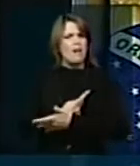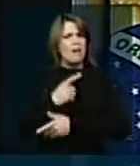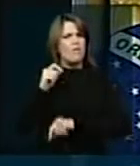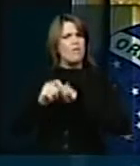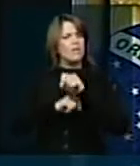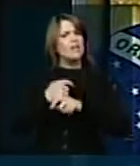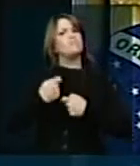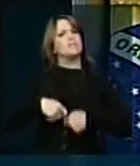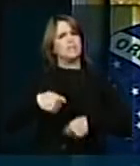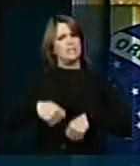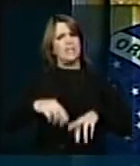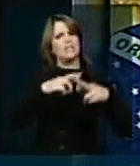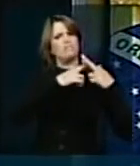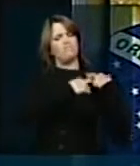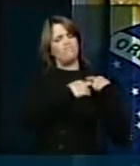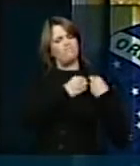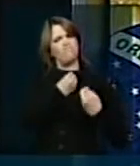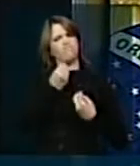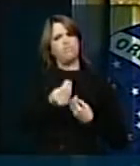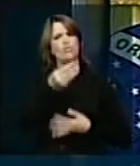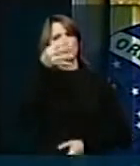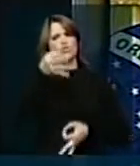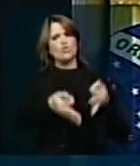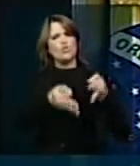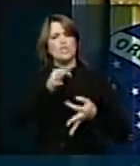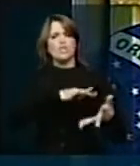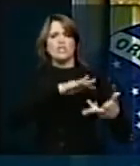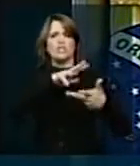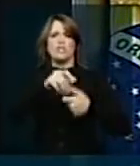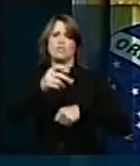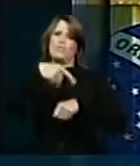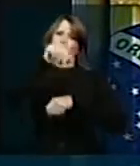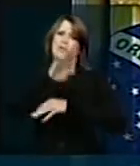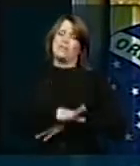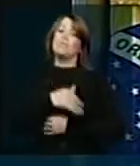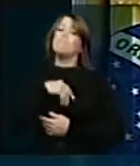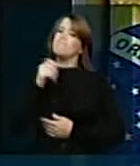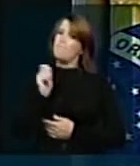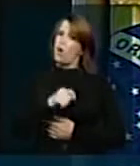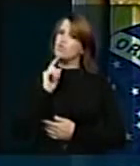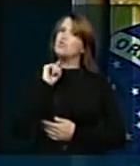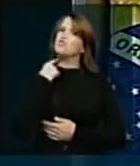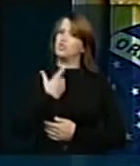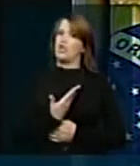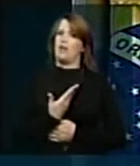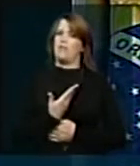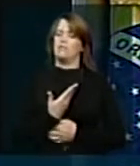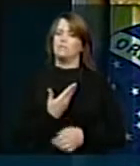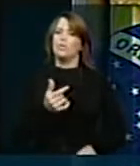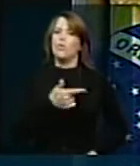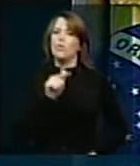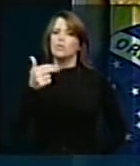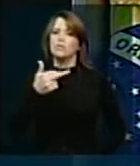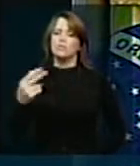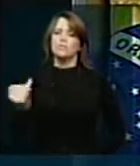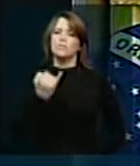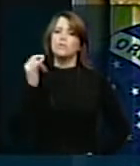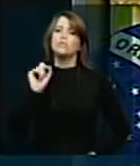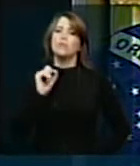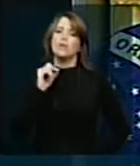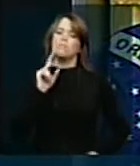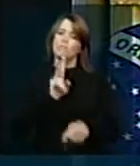a responsabilização jurídica internacional do país. Outra discussão fundamental diz respeito à